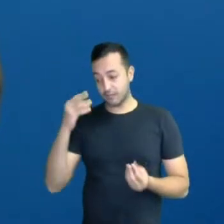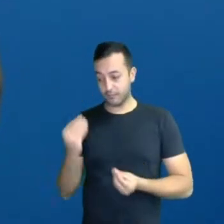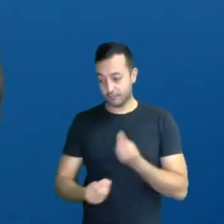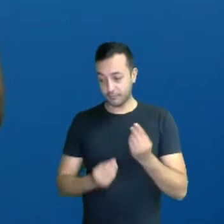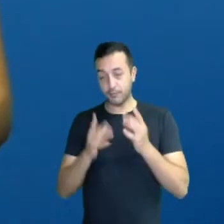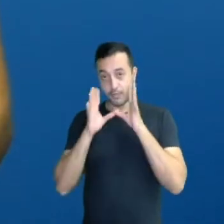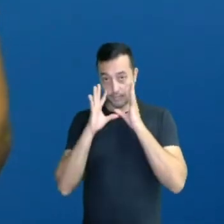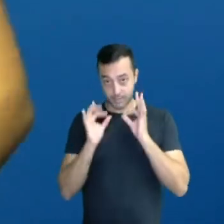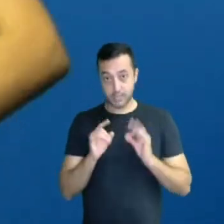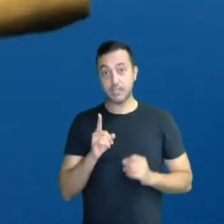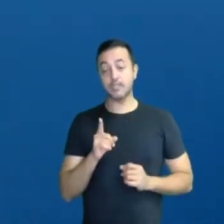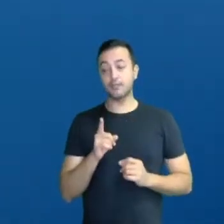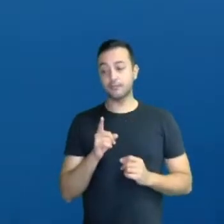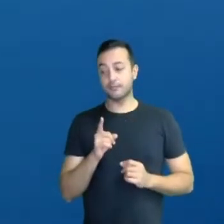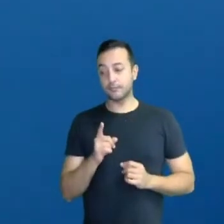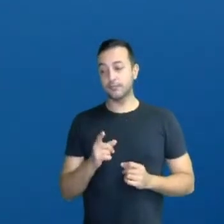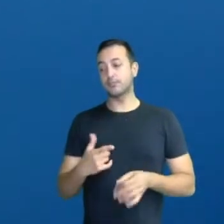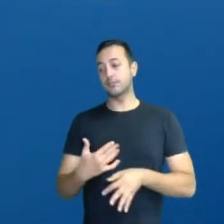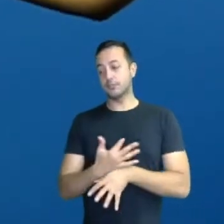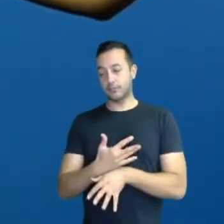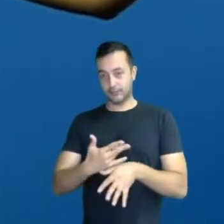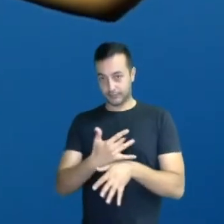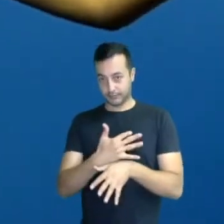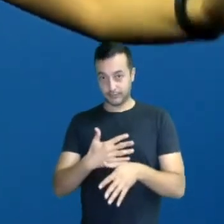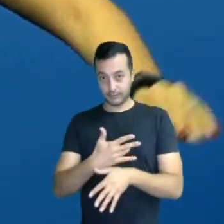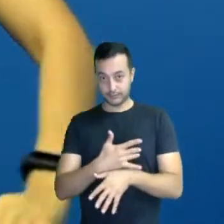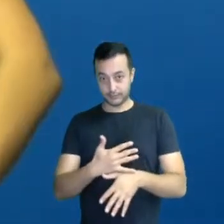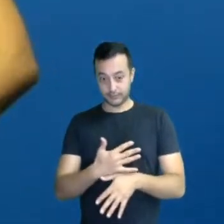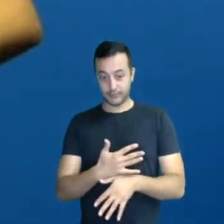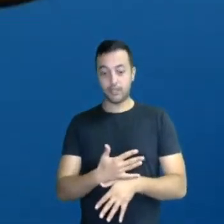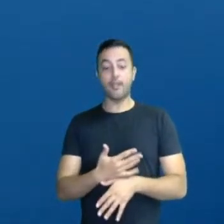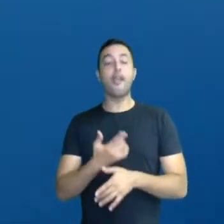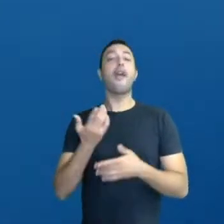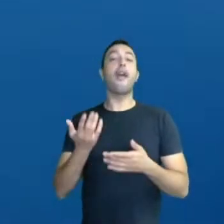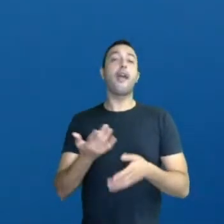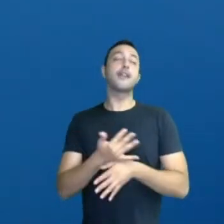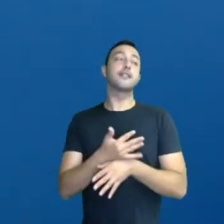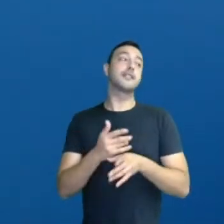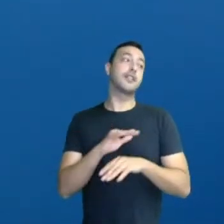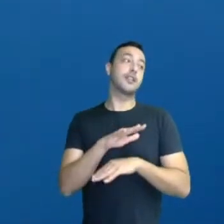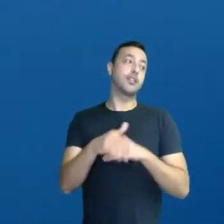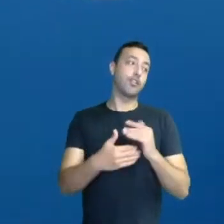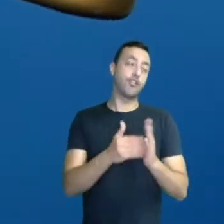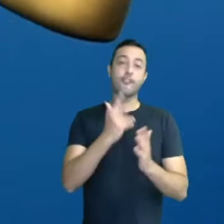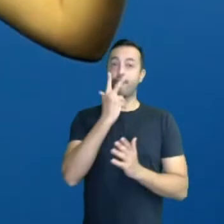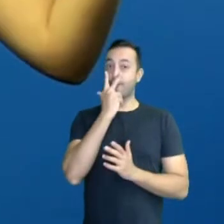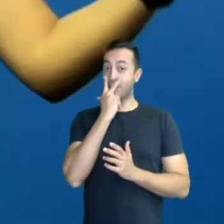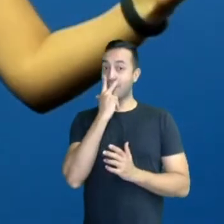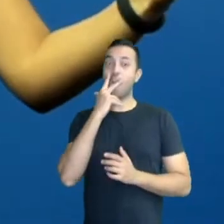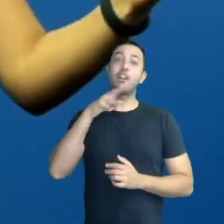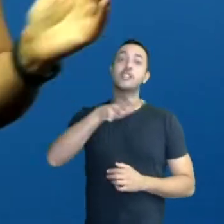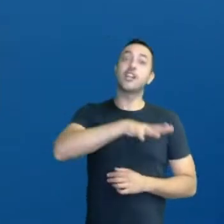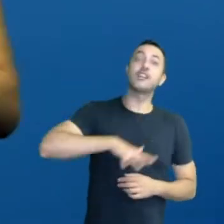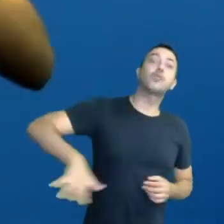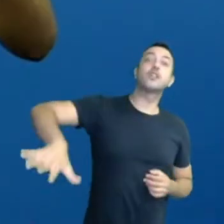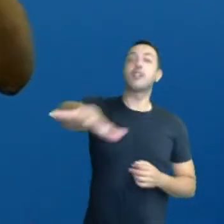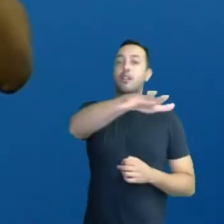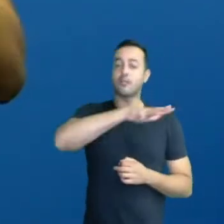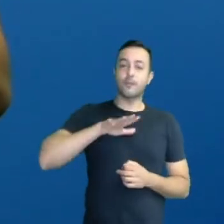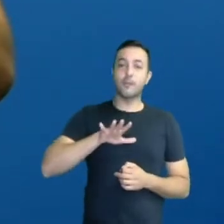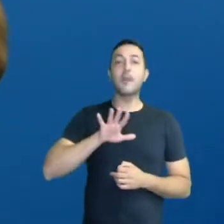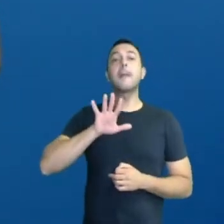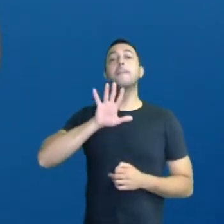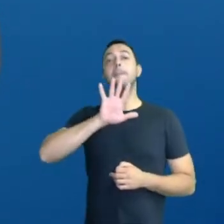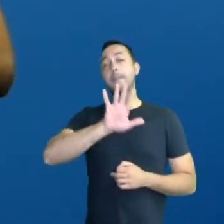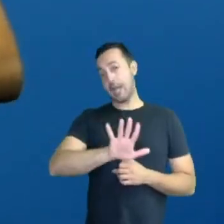forma, presta atenção. A cidade é a cidade toda, ó, Vitória de Santo Antão. E a